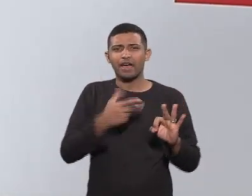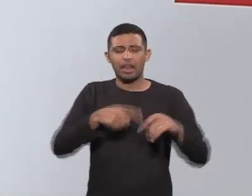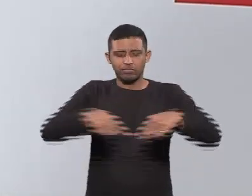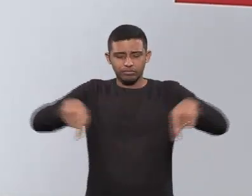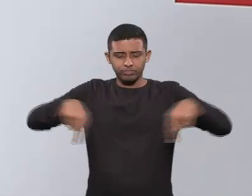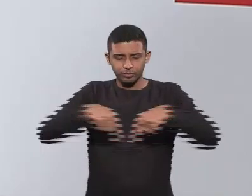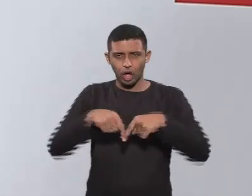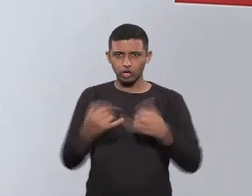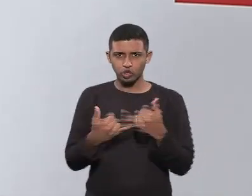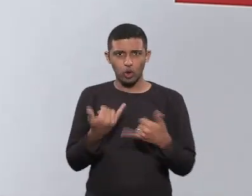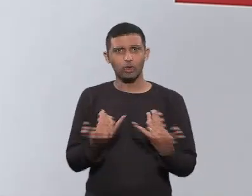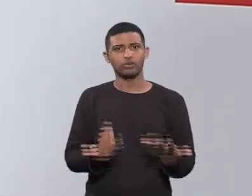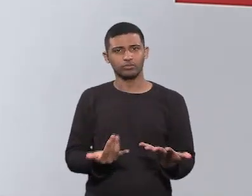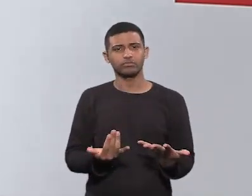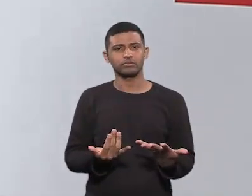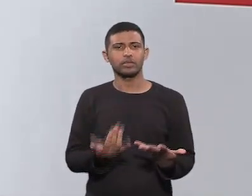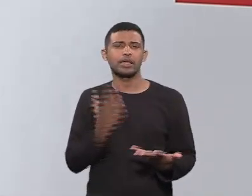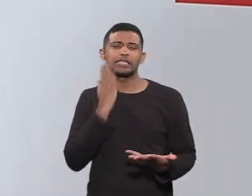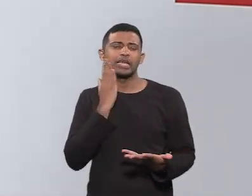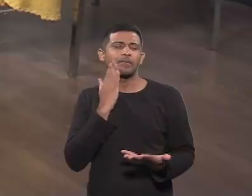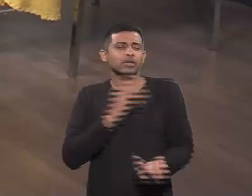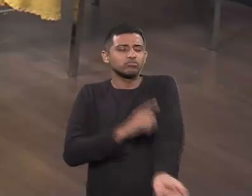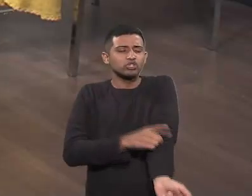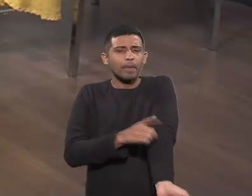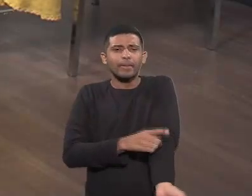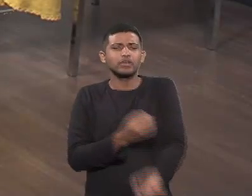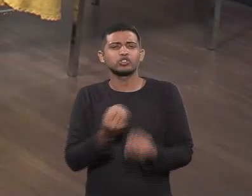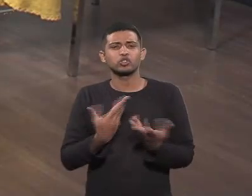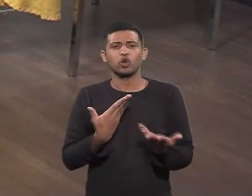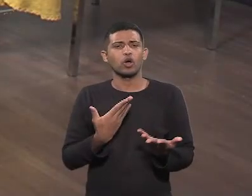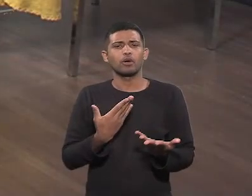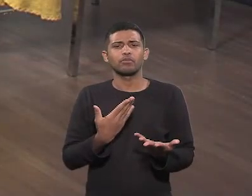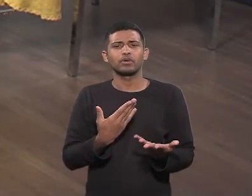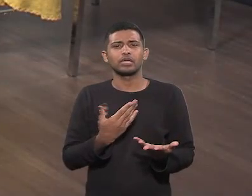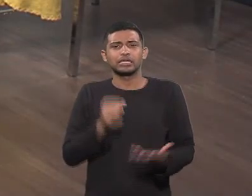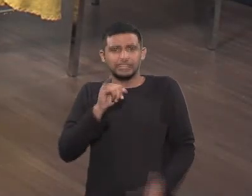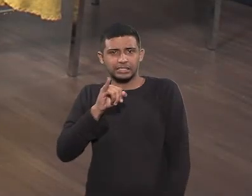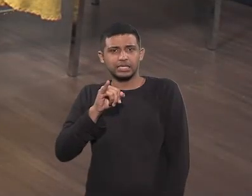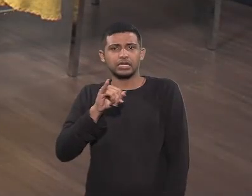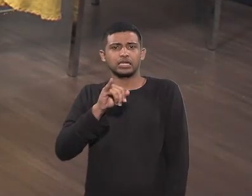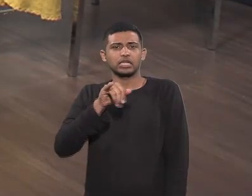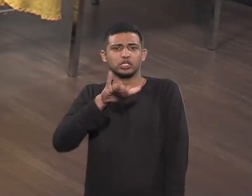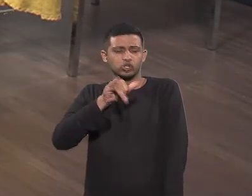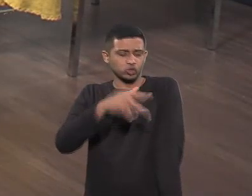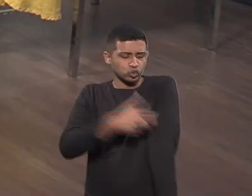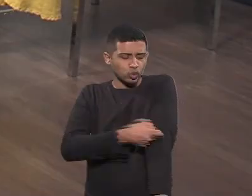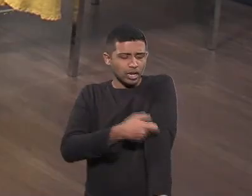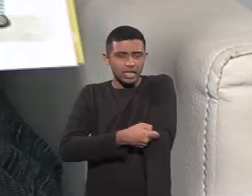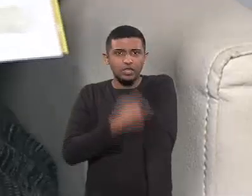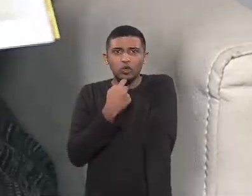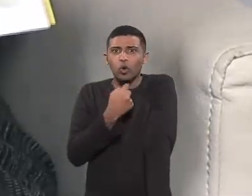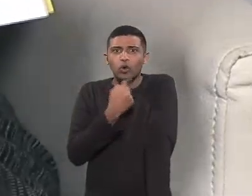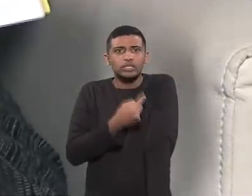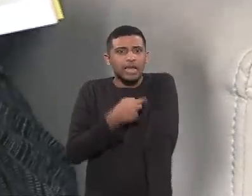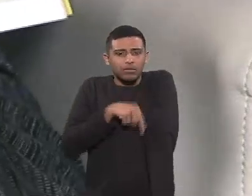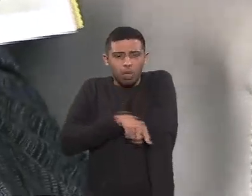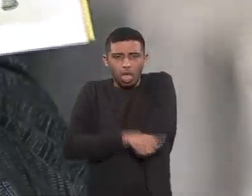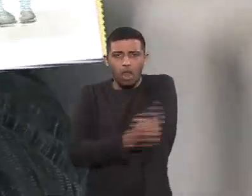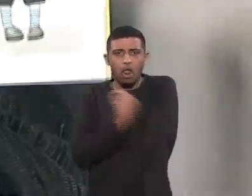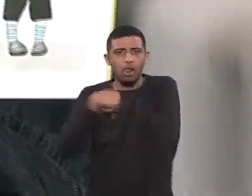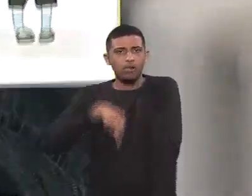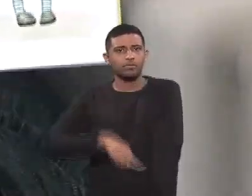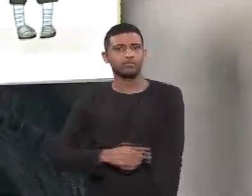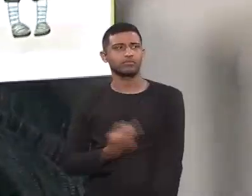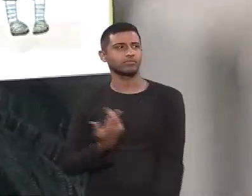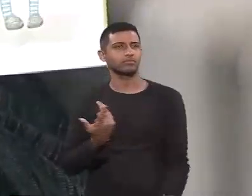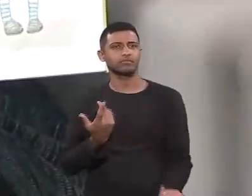de jogo, né? O que acontece com o diabetes? É quando a insulina não chega no ponto final. Então, como é que a gente traz isso, né?